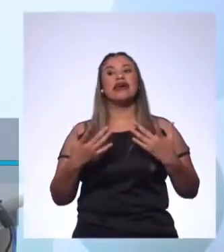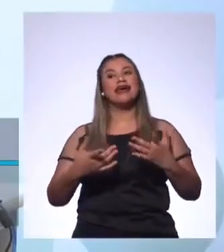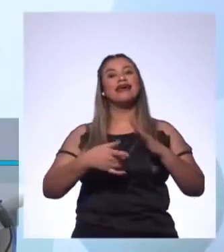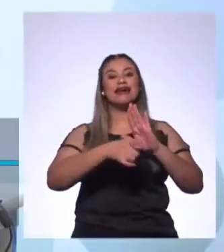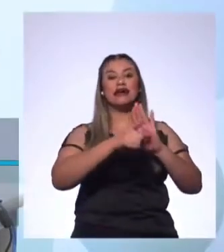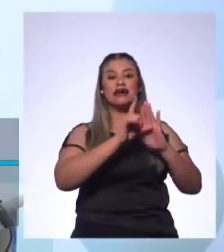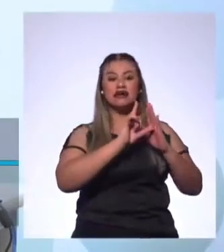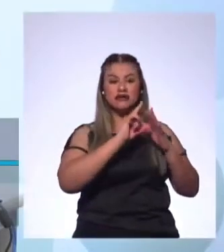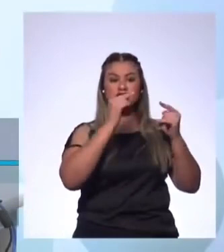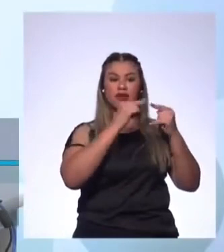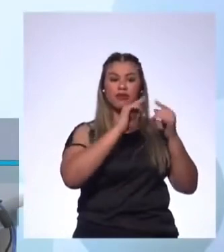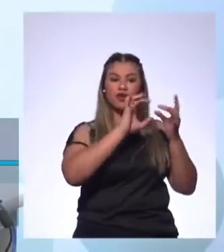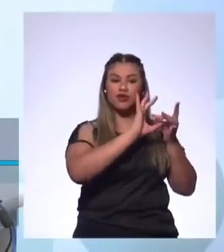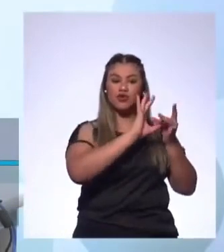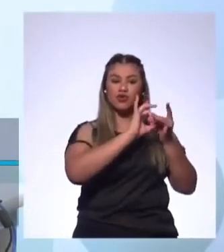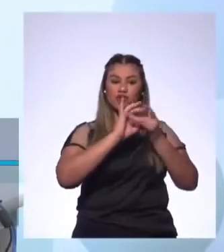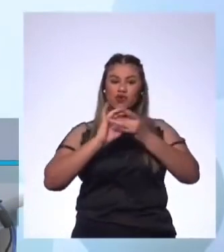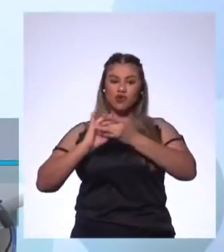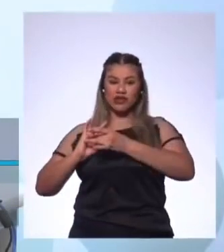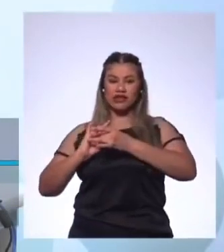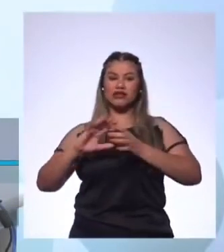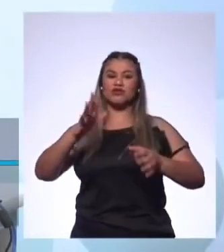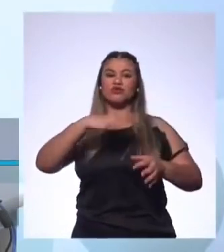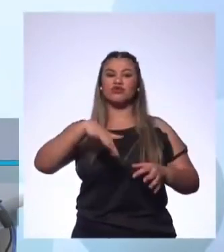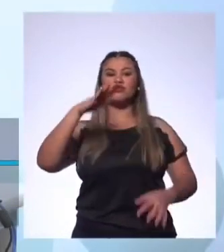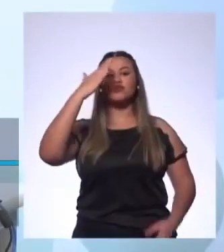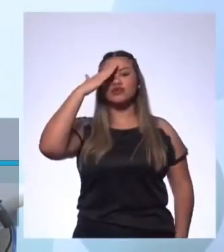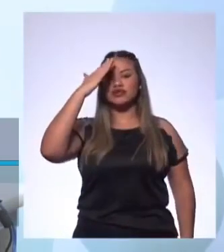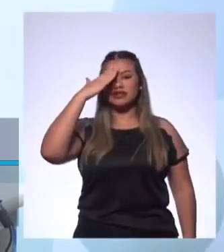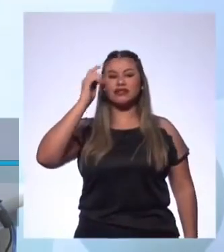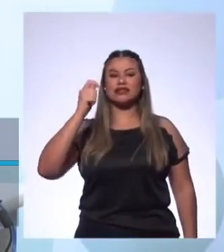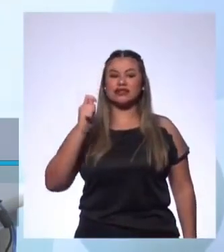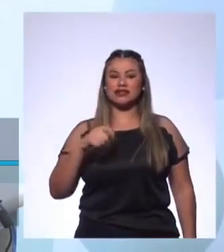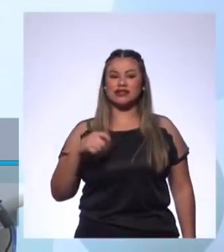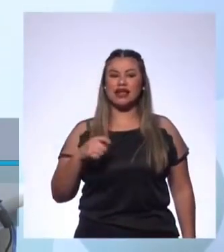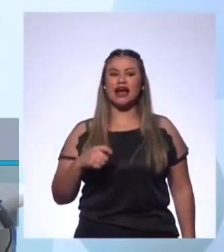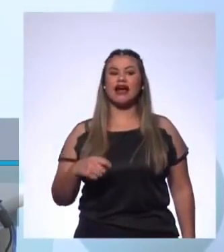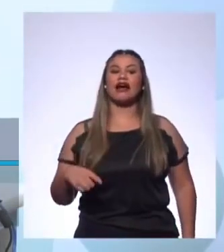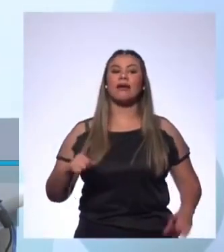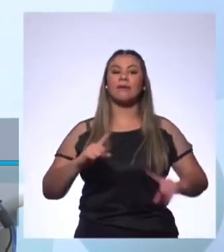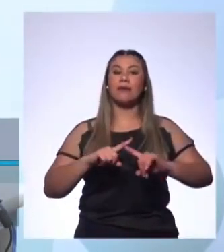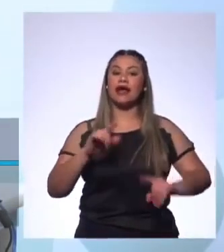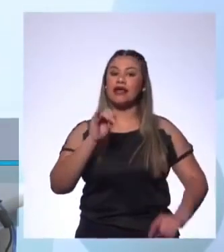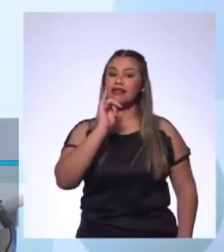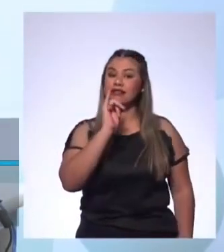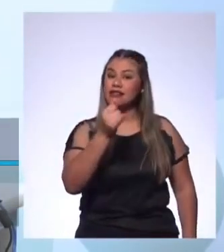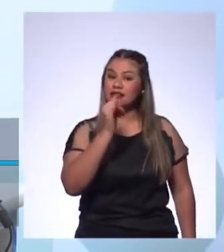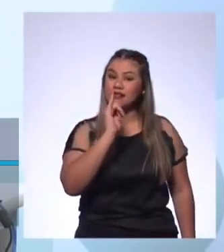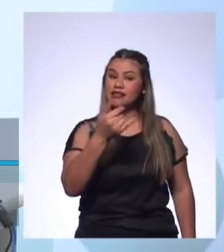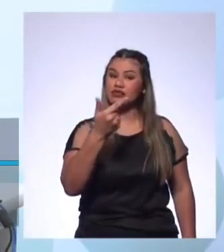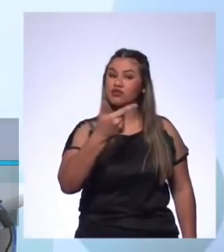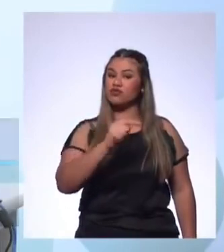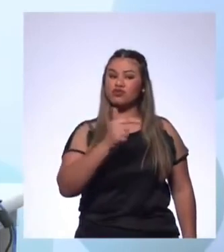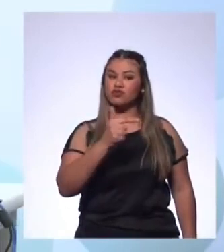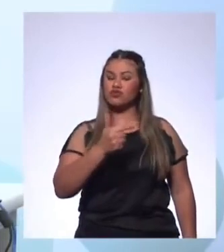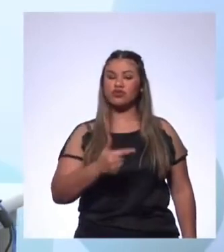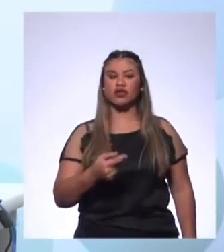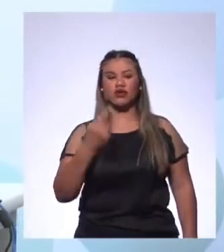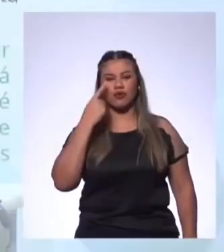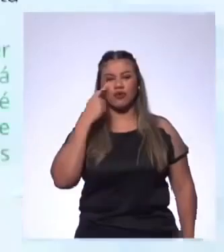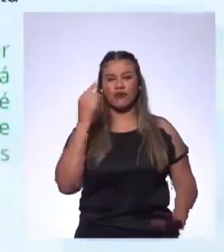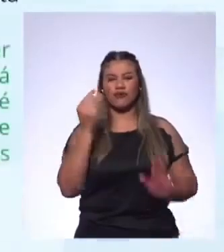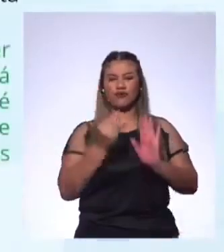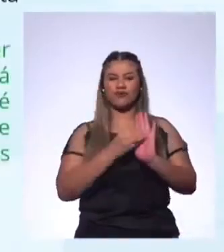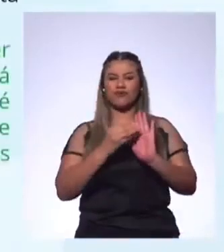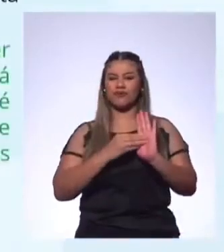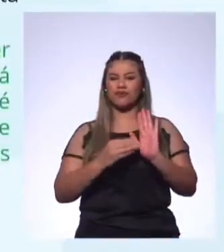né? Para depois entrar esse ato aí. Então, foi por isso. Mas não há narrador. Então, as respostas. Coloquem as